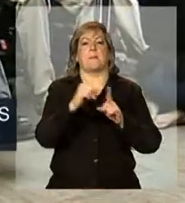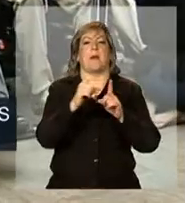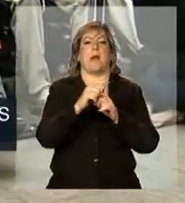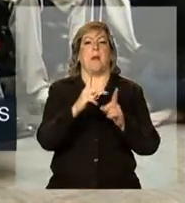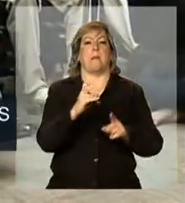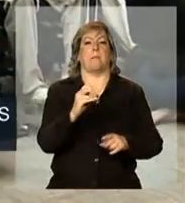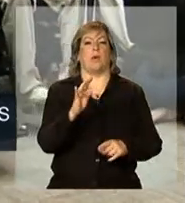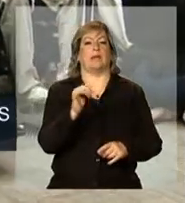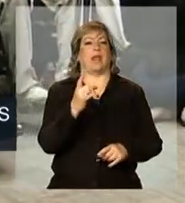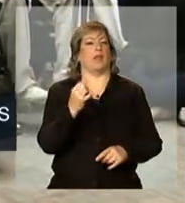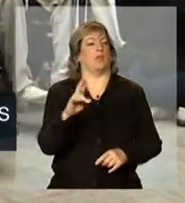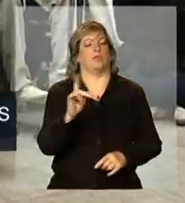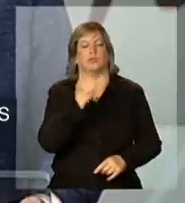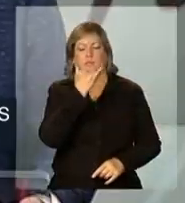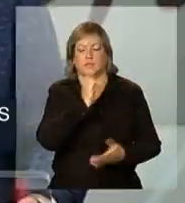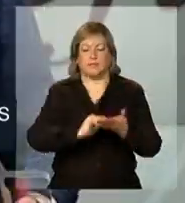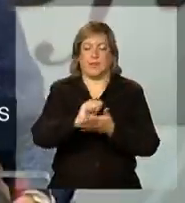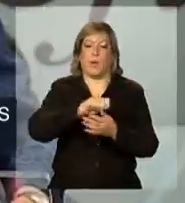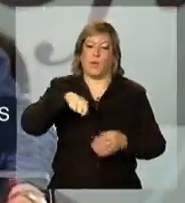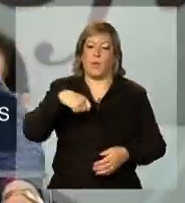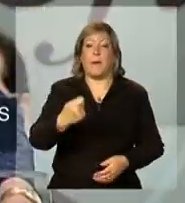Desculpa, pessoas com deficiência.